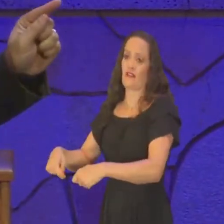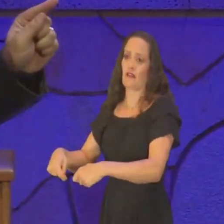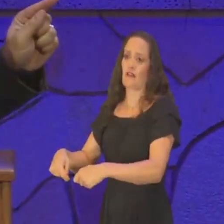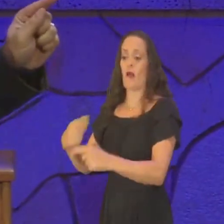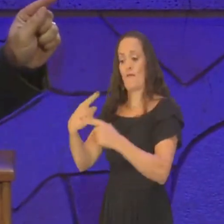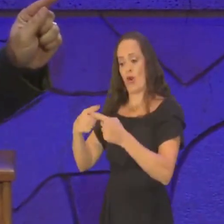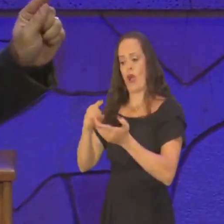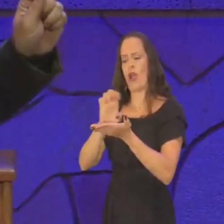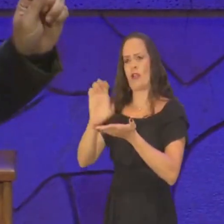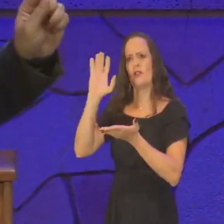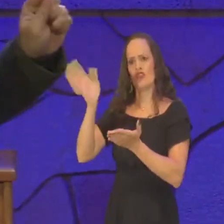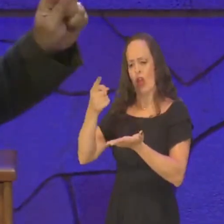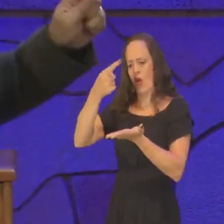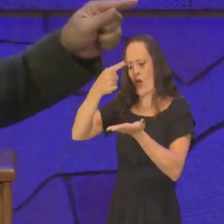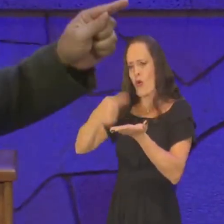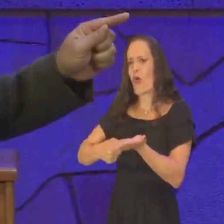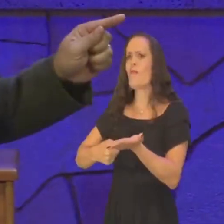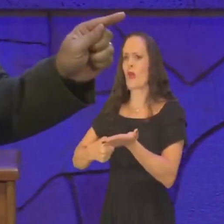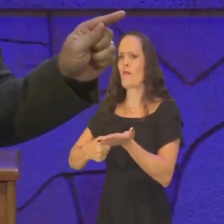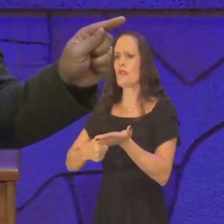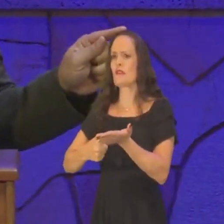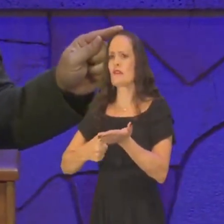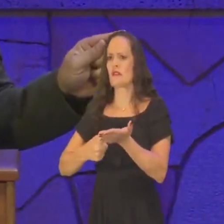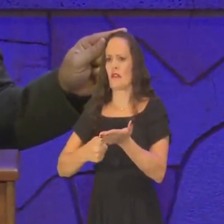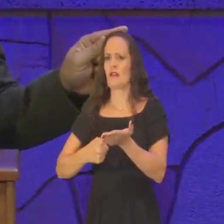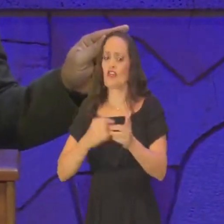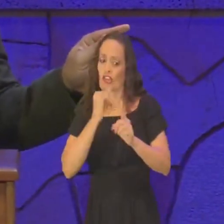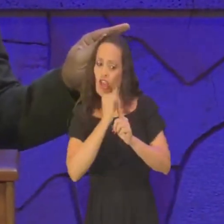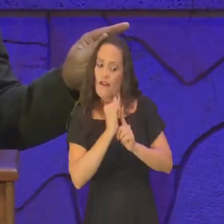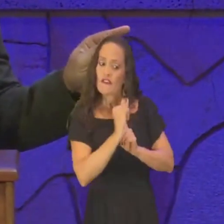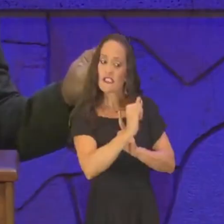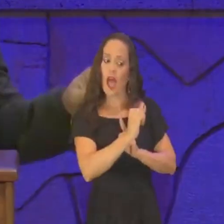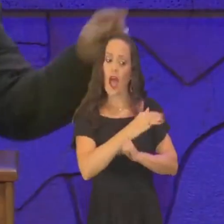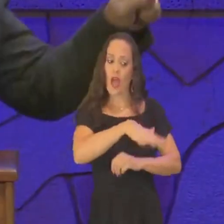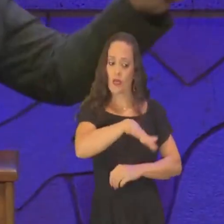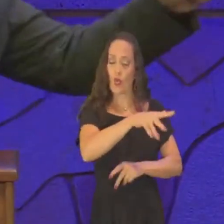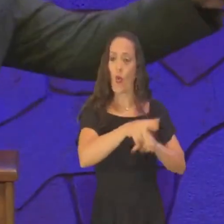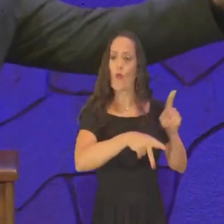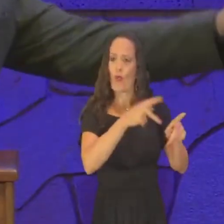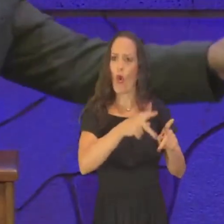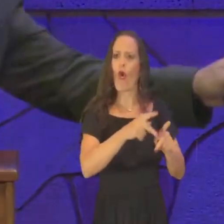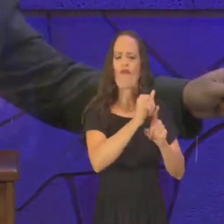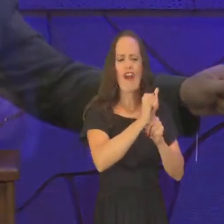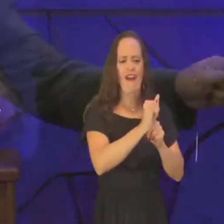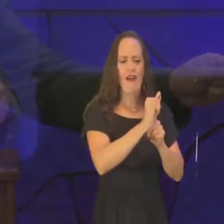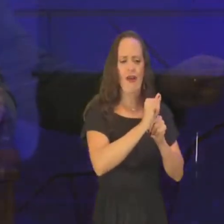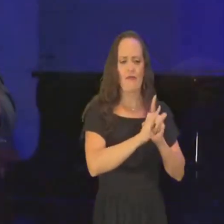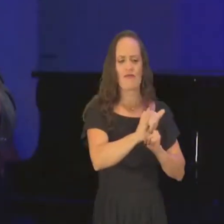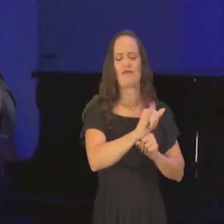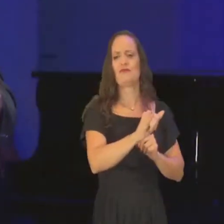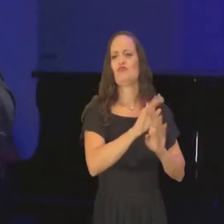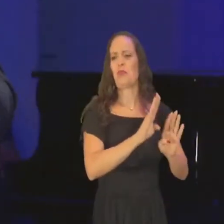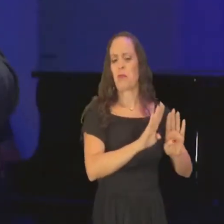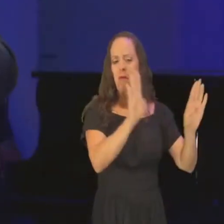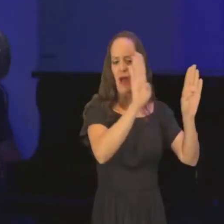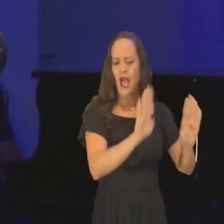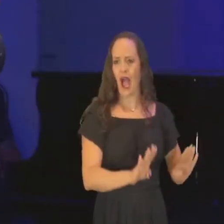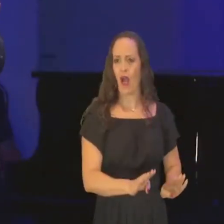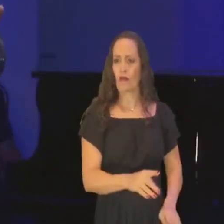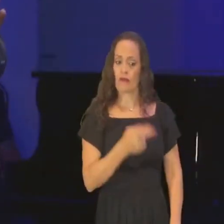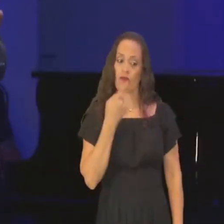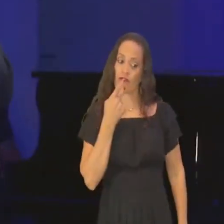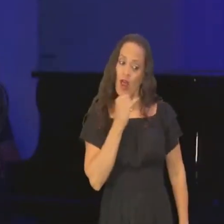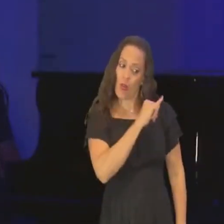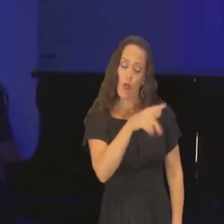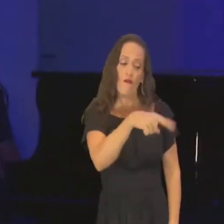proposta. Ele disse aos profetas de Baal e aos profetas de Aserá: escolham